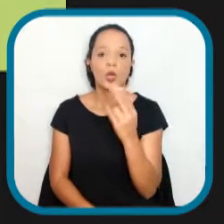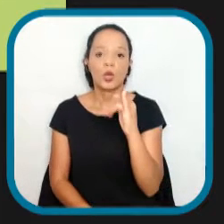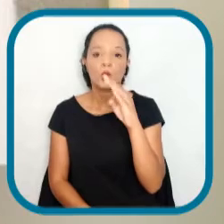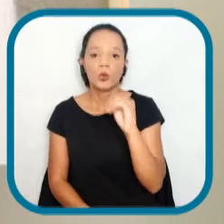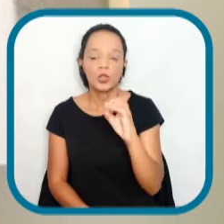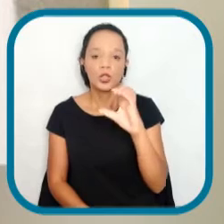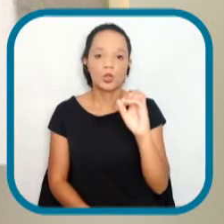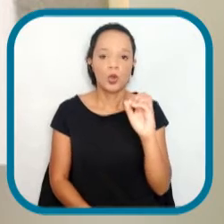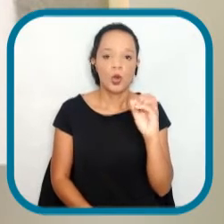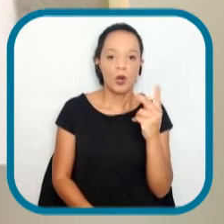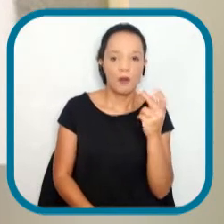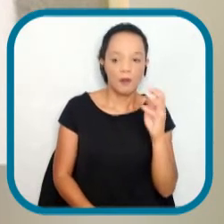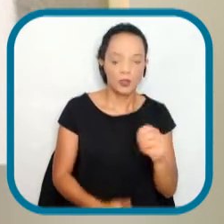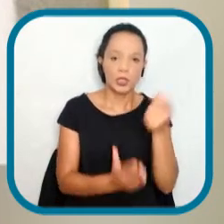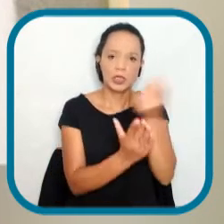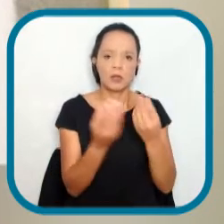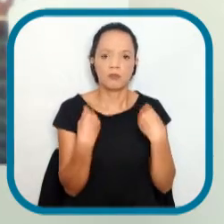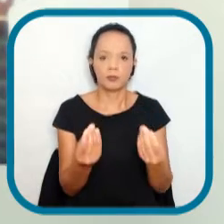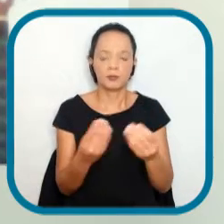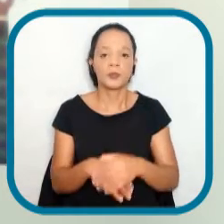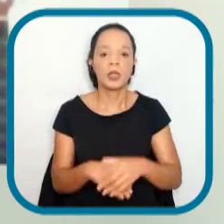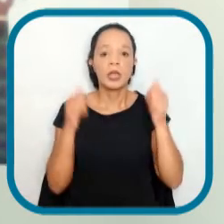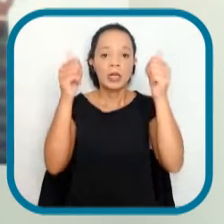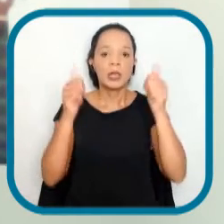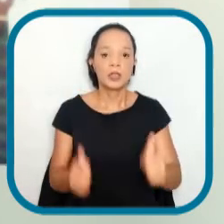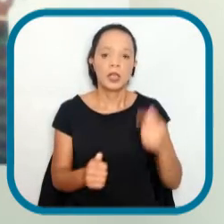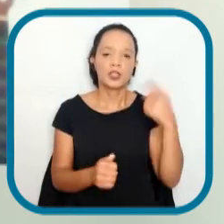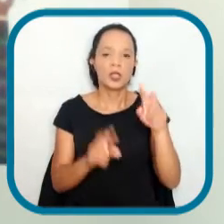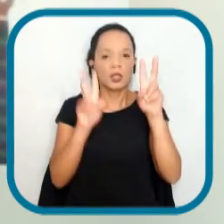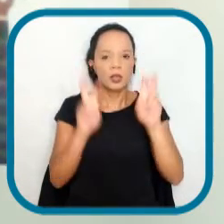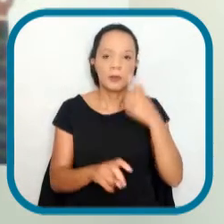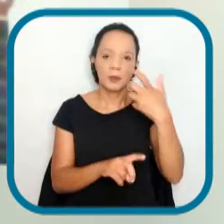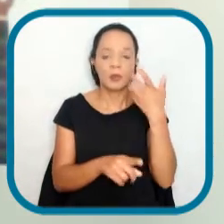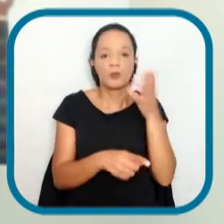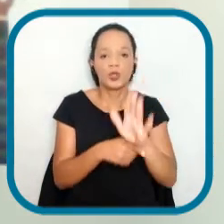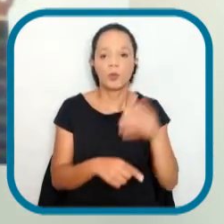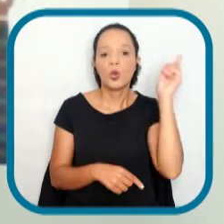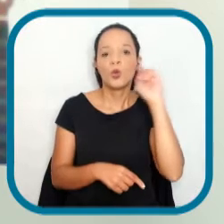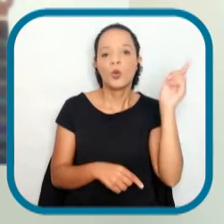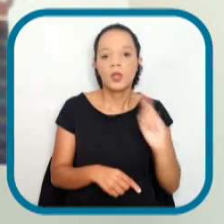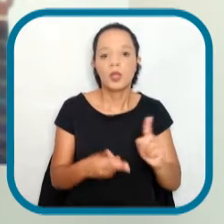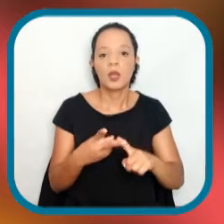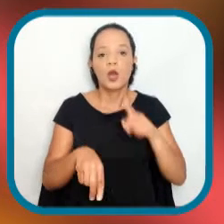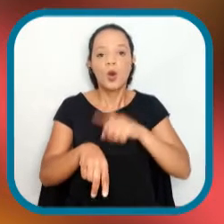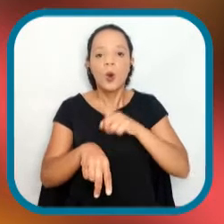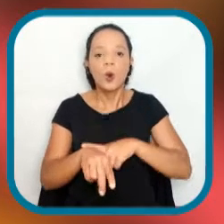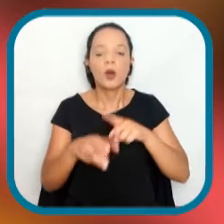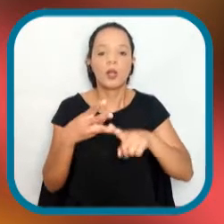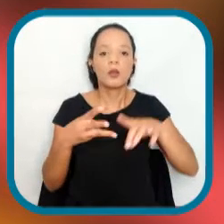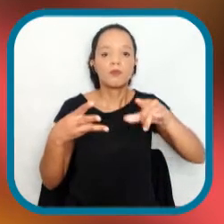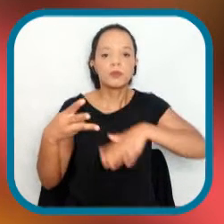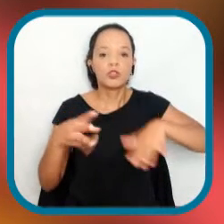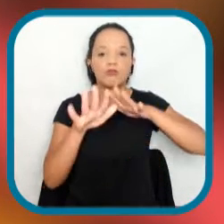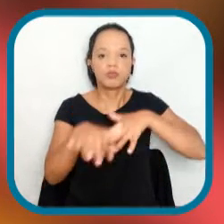Luís Covas, que é um fantástico designer gráfico. O cartaz tem as questões mais logísticas, como por exemplo o dia, a hora e o local onde a marcha se